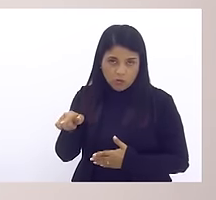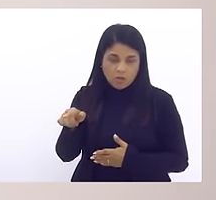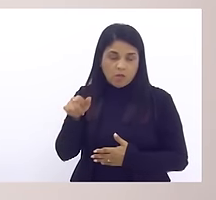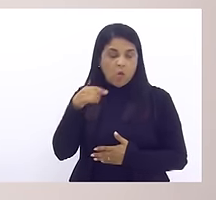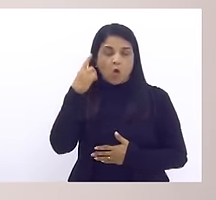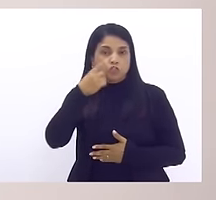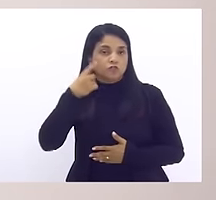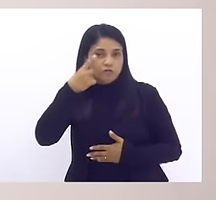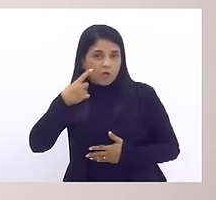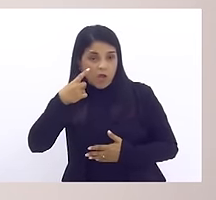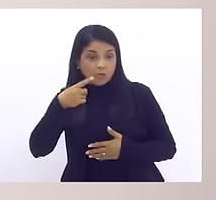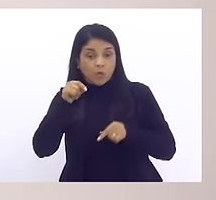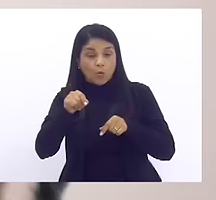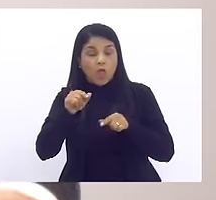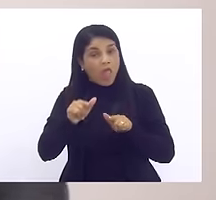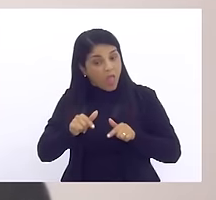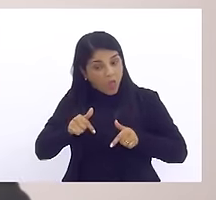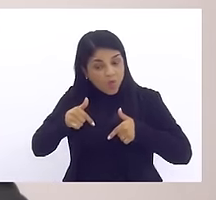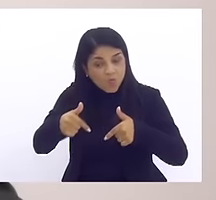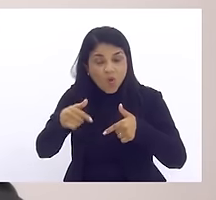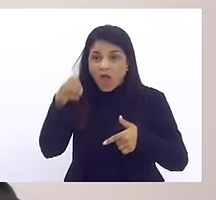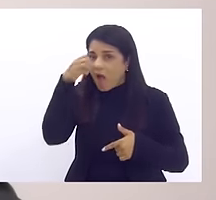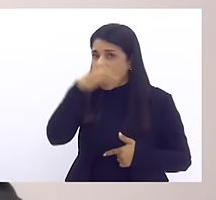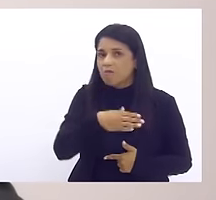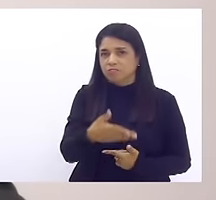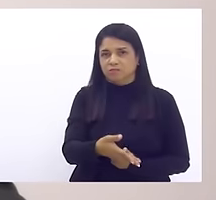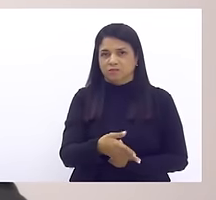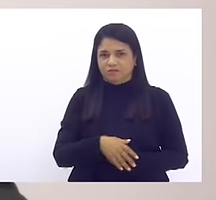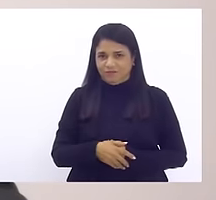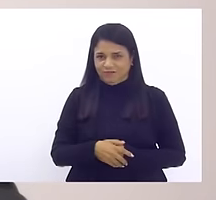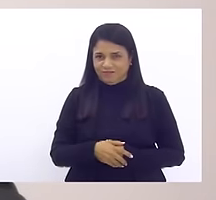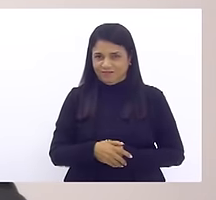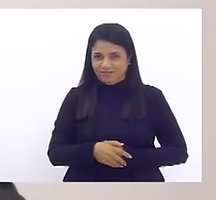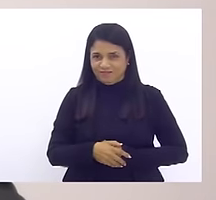quanto o procedimento abusivo que vem acontecendo